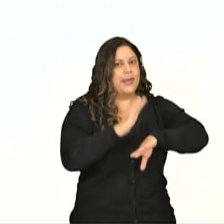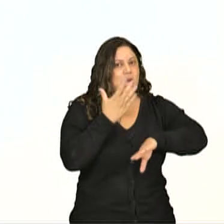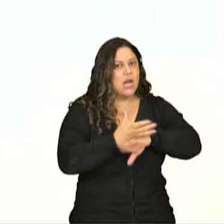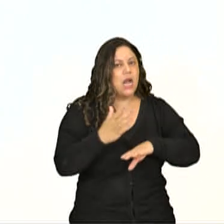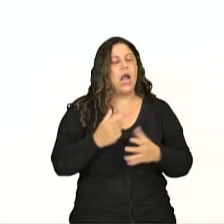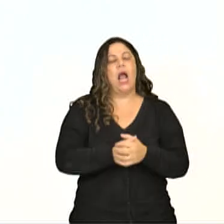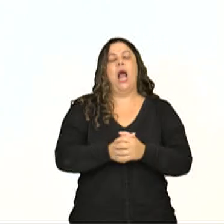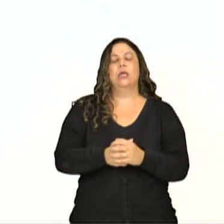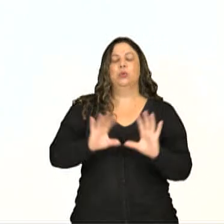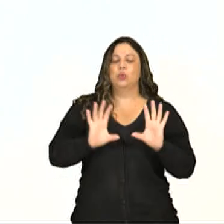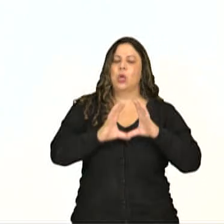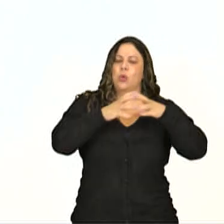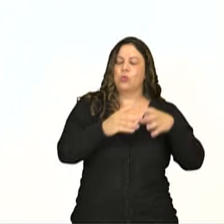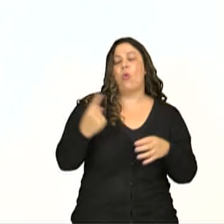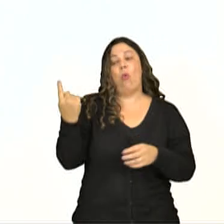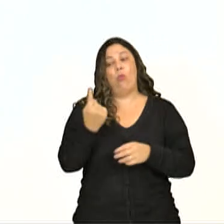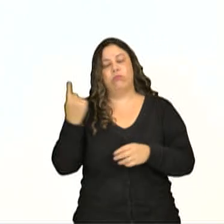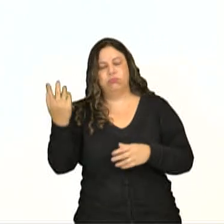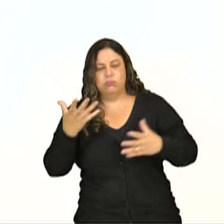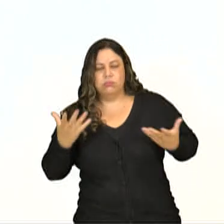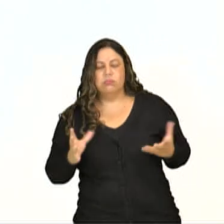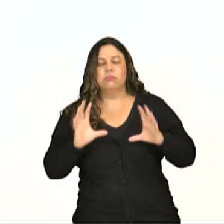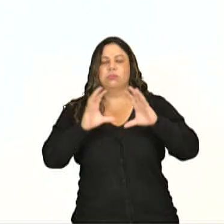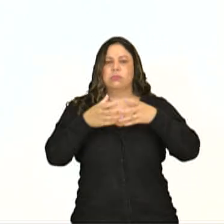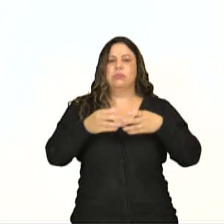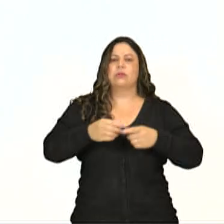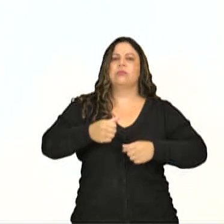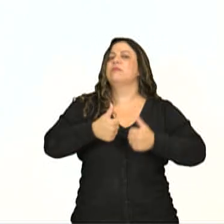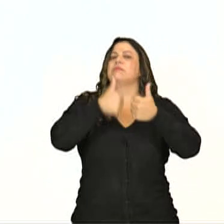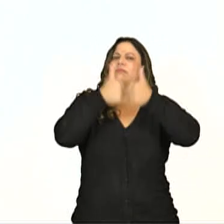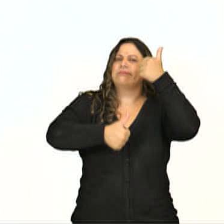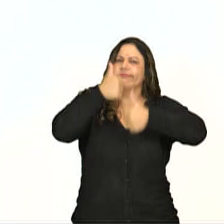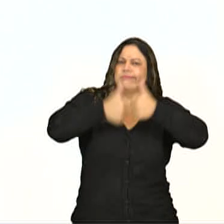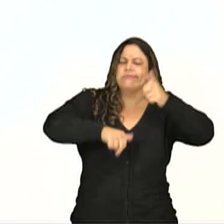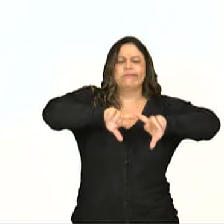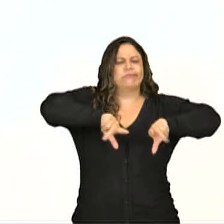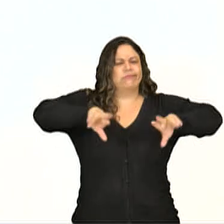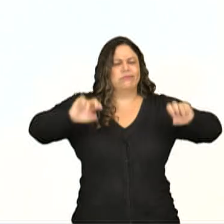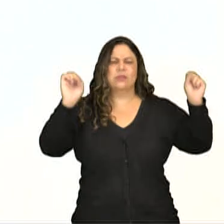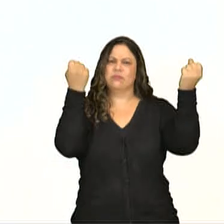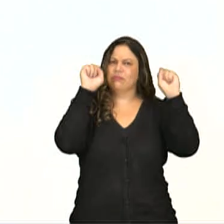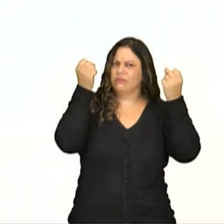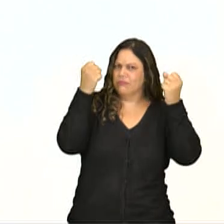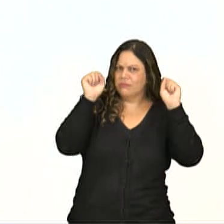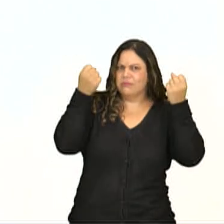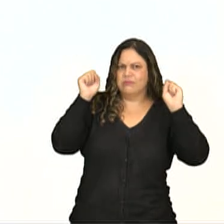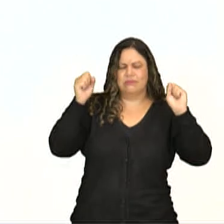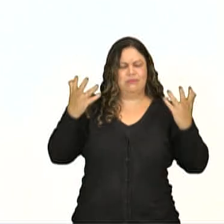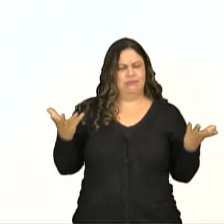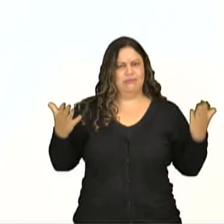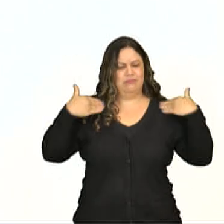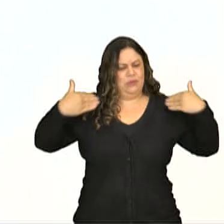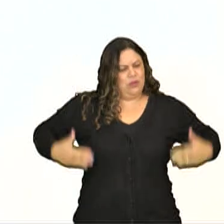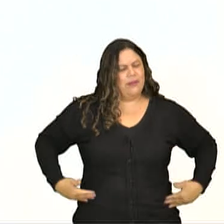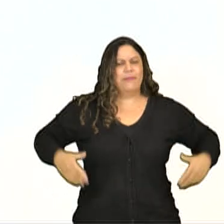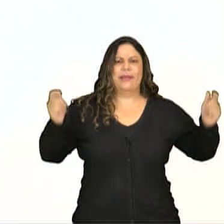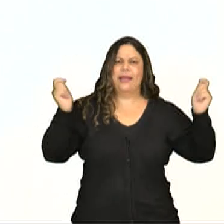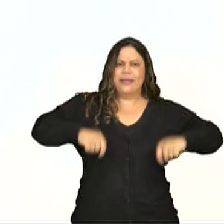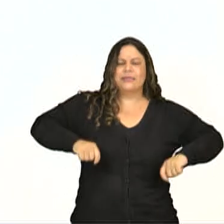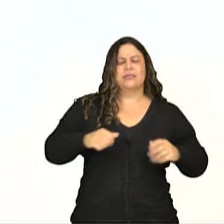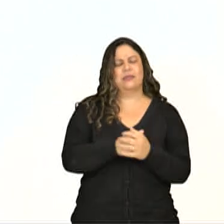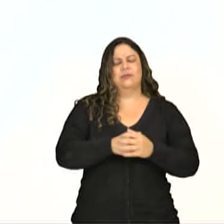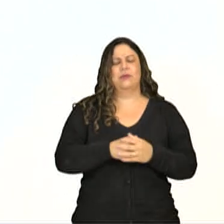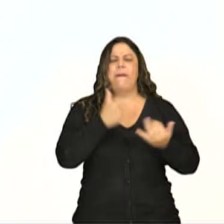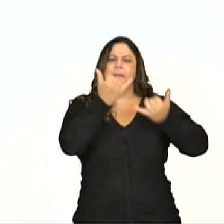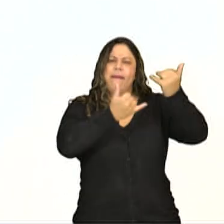ou coletiva, de jogo ou qualquer atividade que demande exercício físico e destreza, com fins de